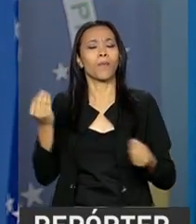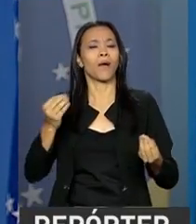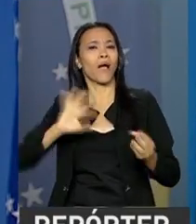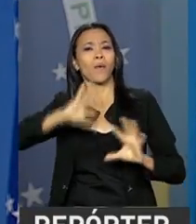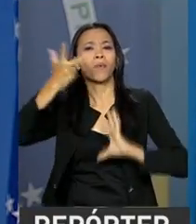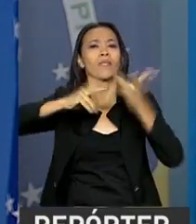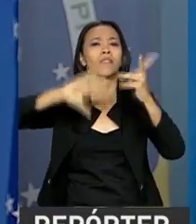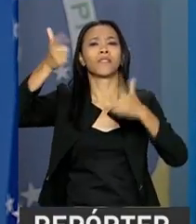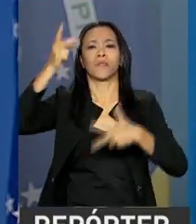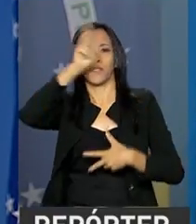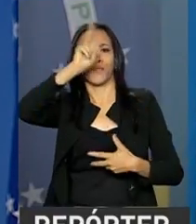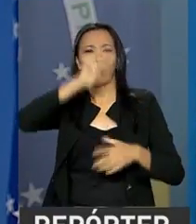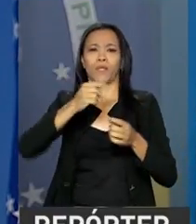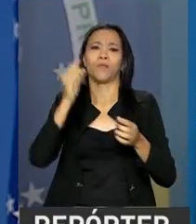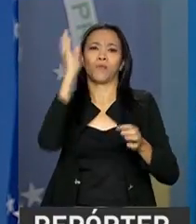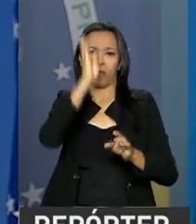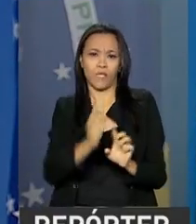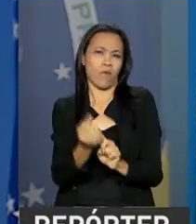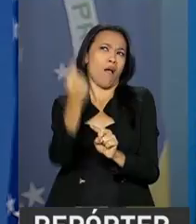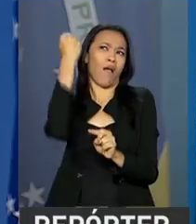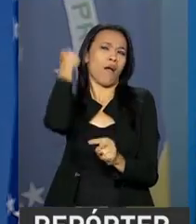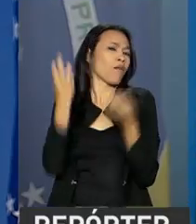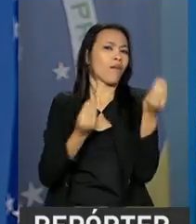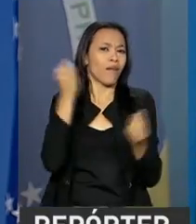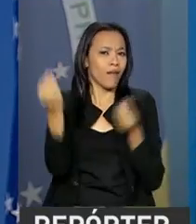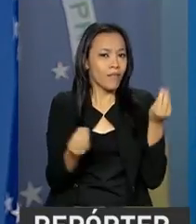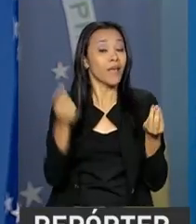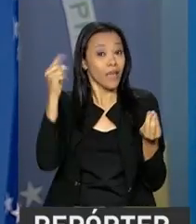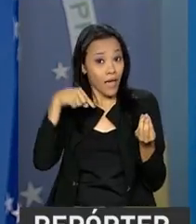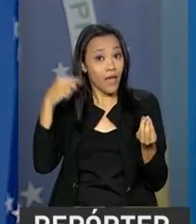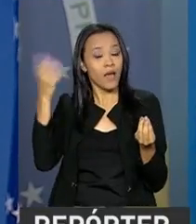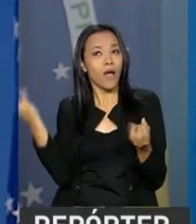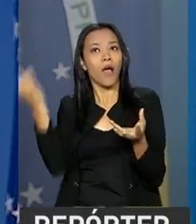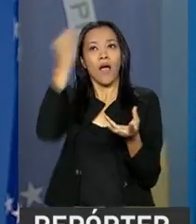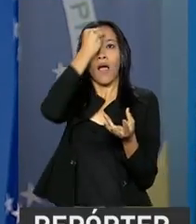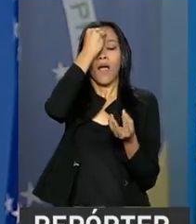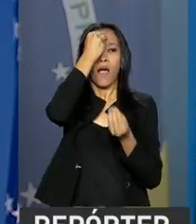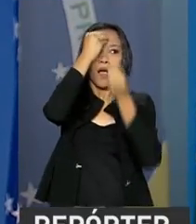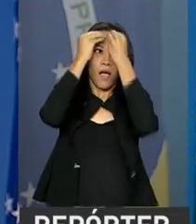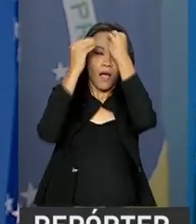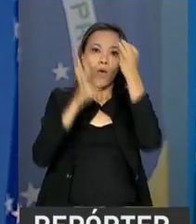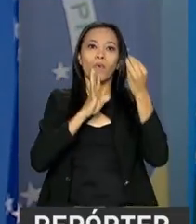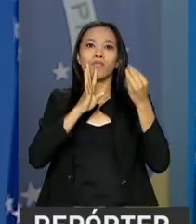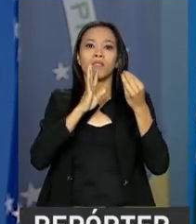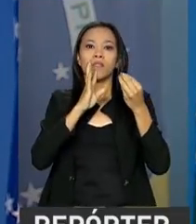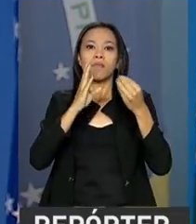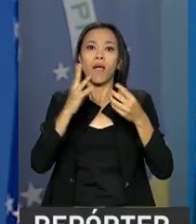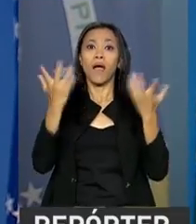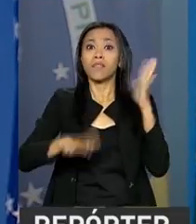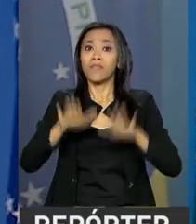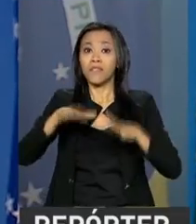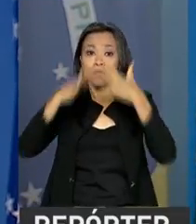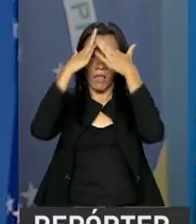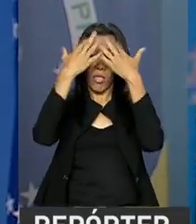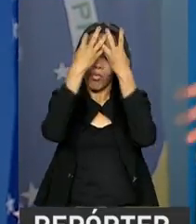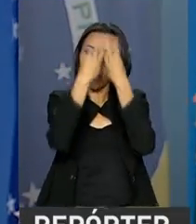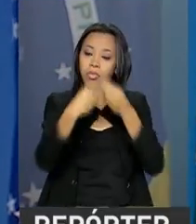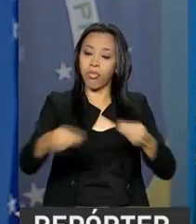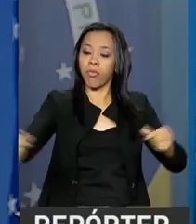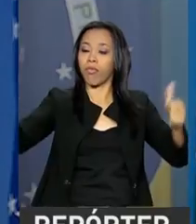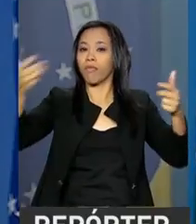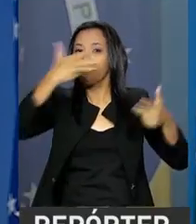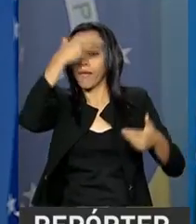história brasileira porque eles na verdade é que nos mobilizam muitas e muitas vezes nós nos perdemos no cotidiano